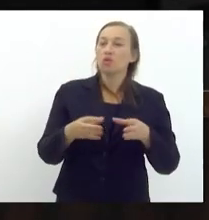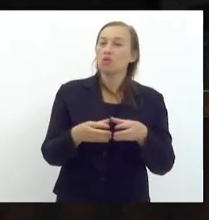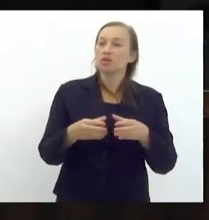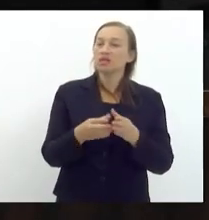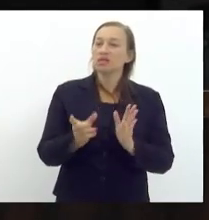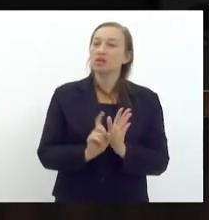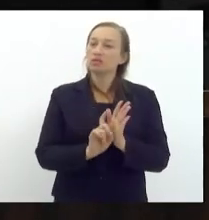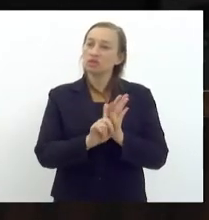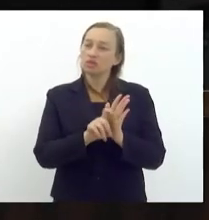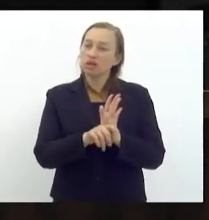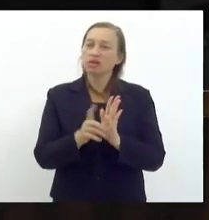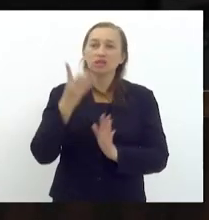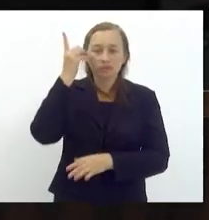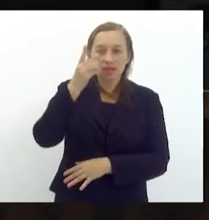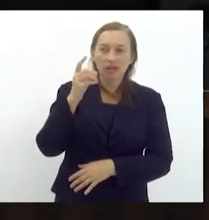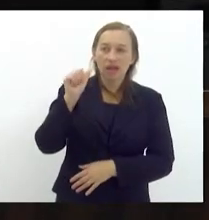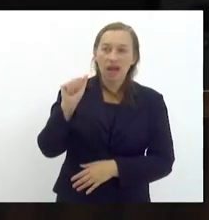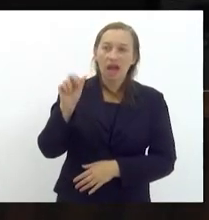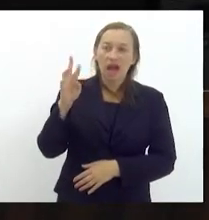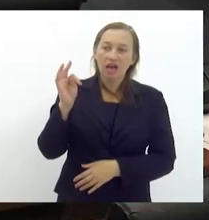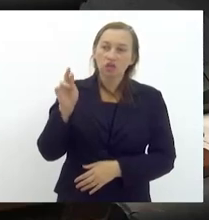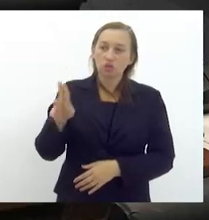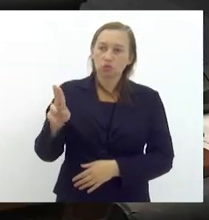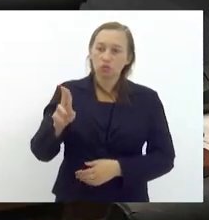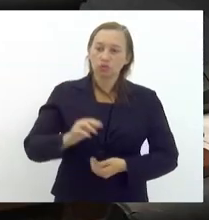deputada Arthur Monteiro